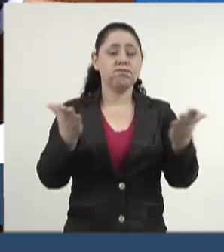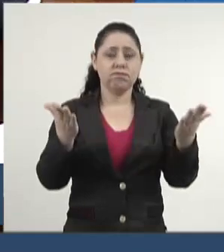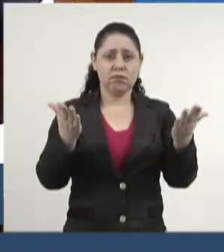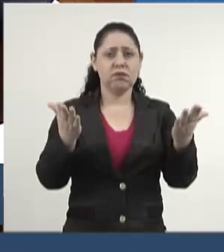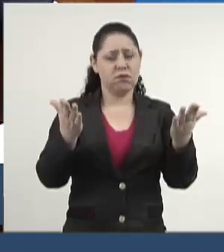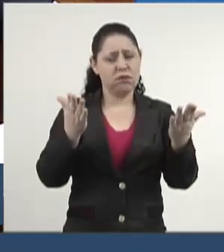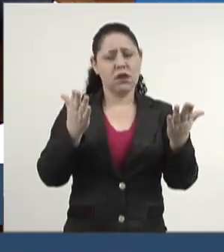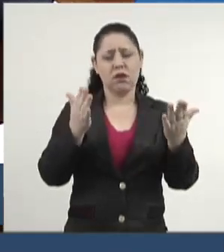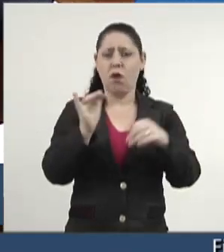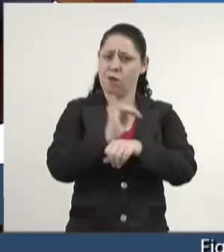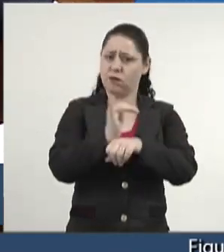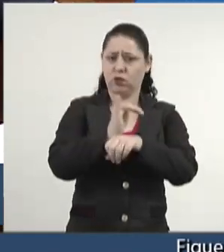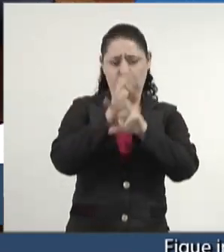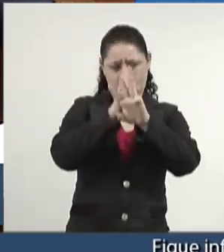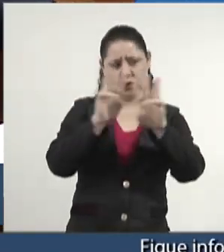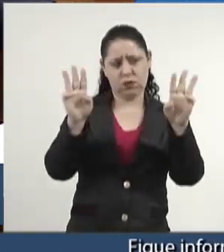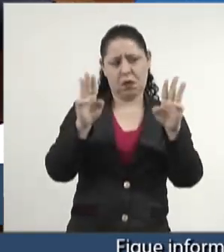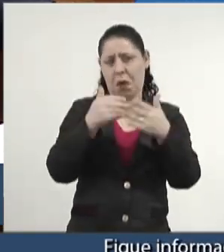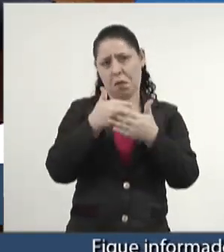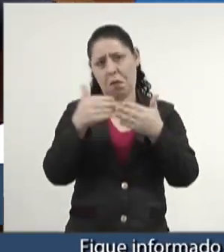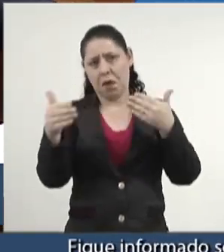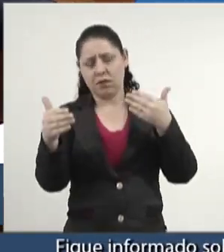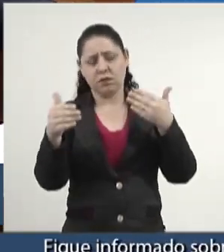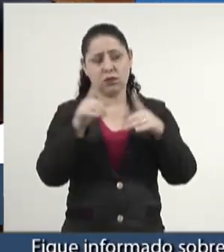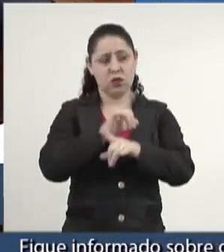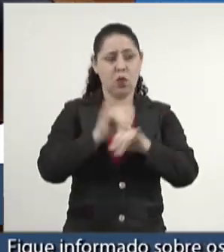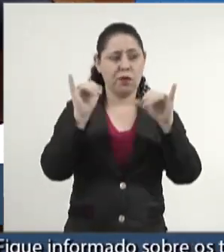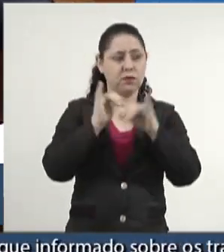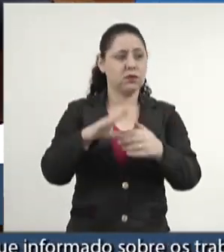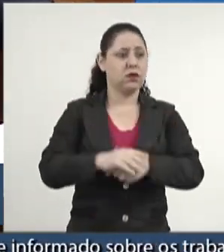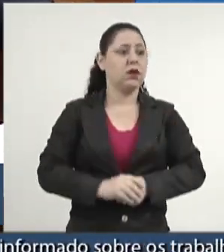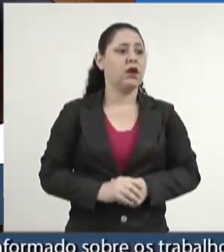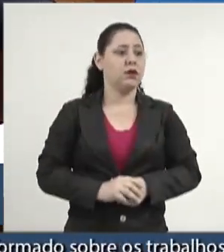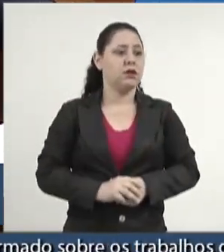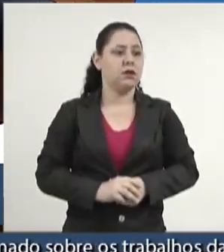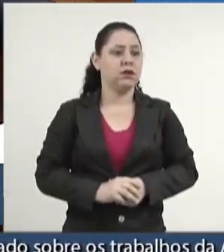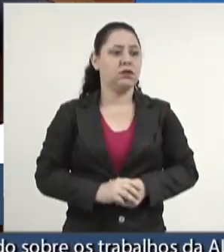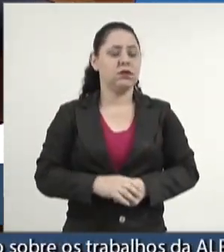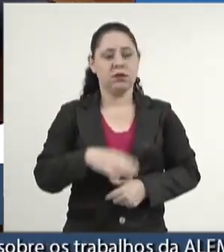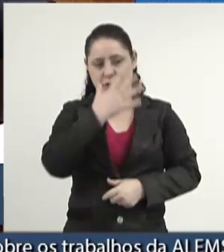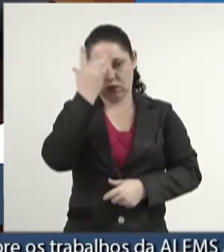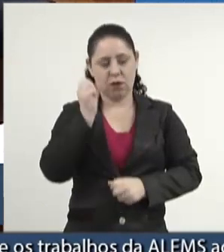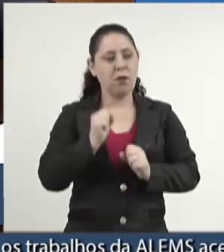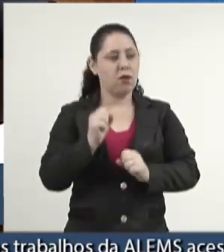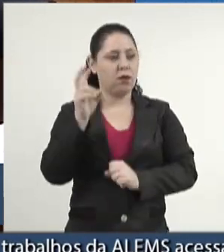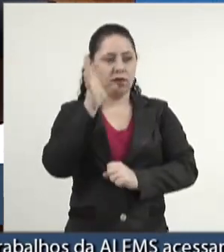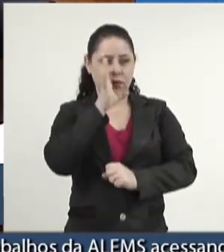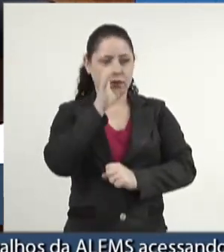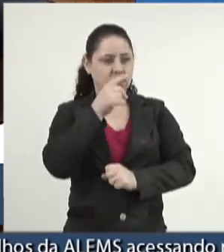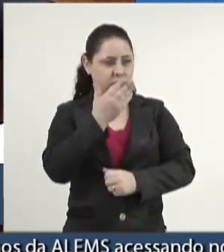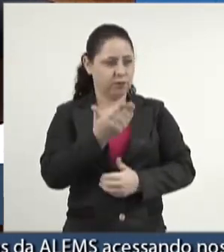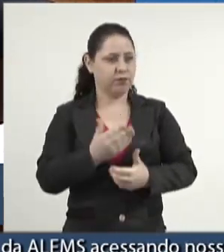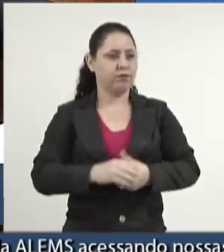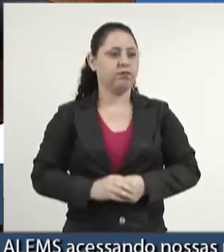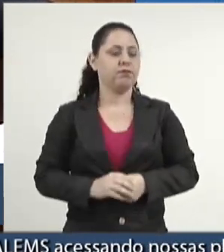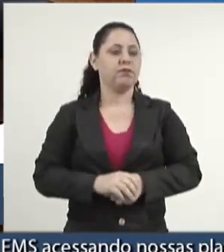aí nos sites, né, de notícias, e as pessoas poderão acessar. Agora sim.